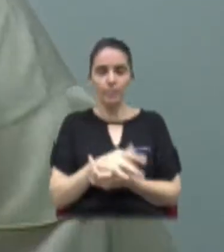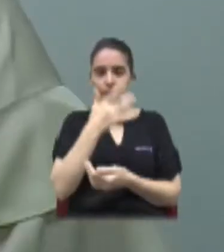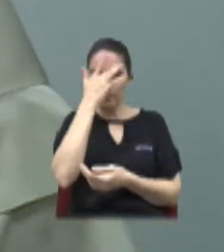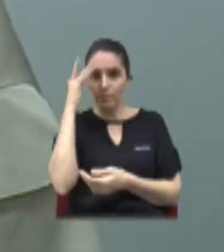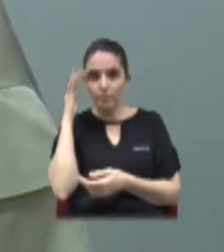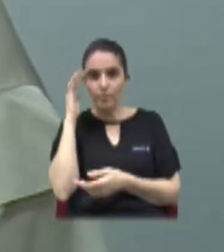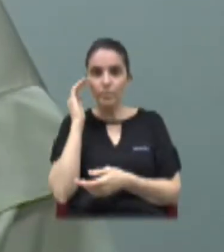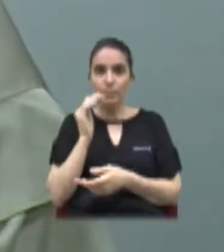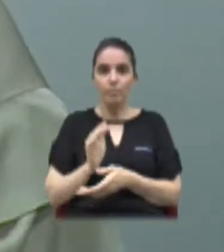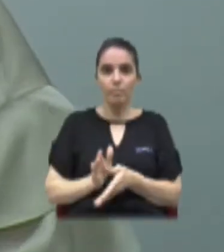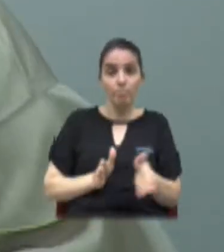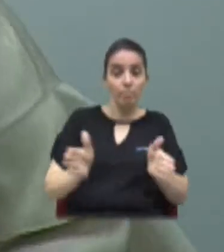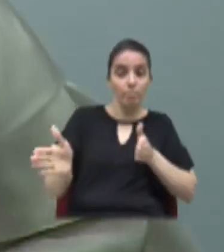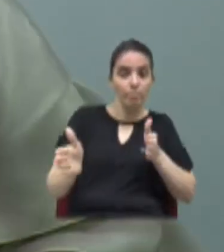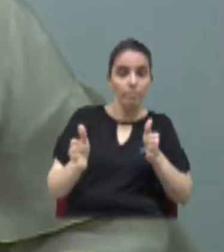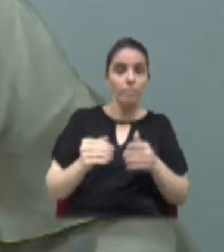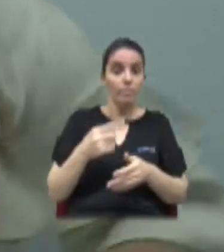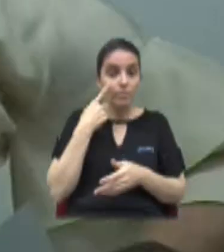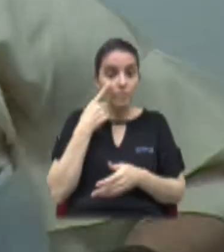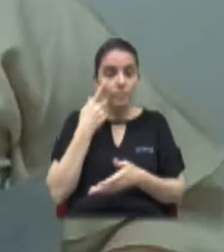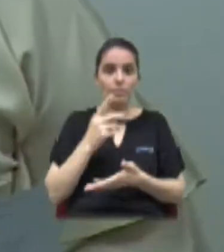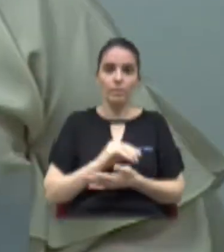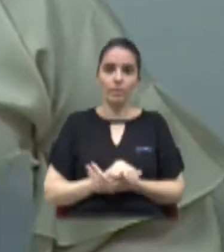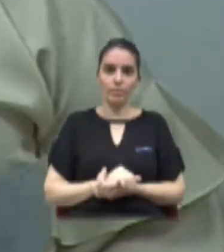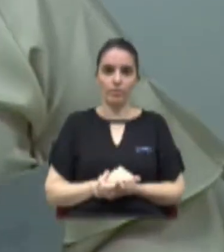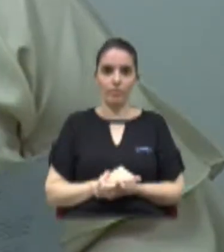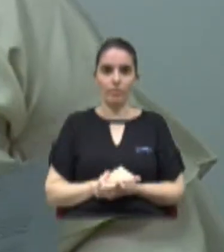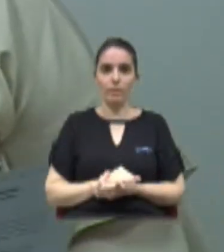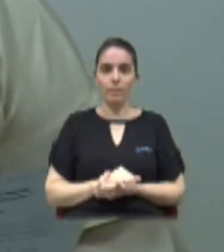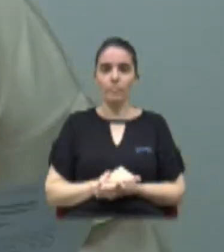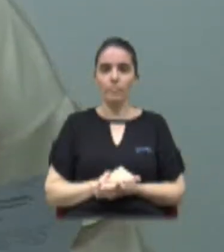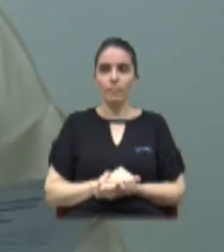parabéns, Mir, parabéns por esse projeto